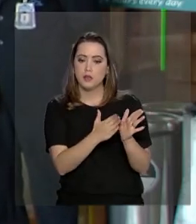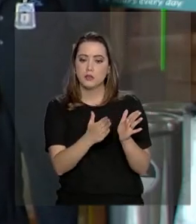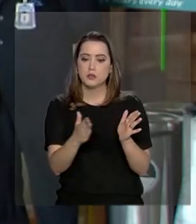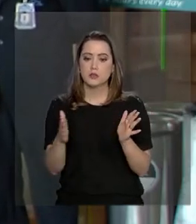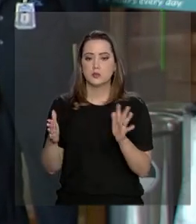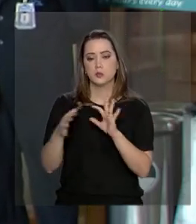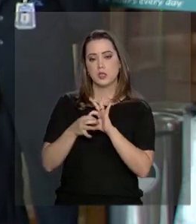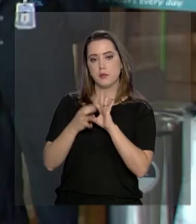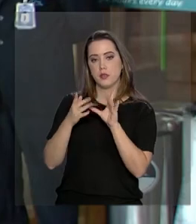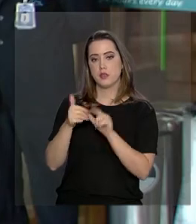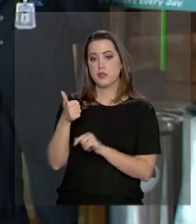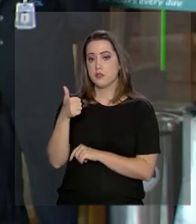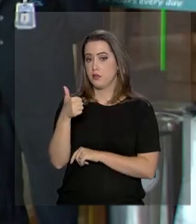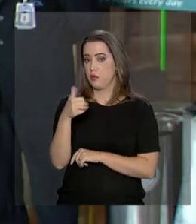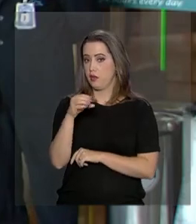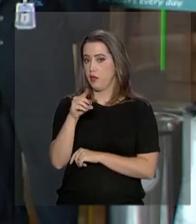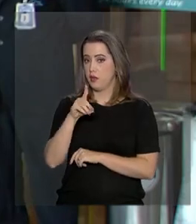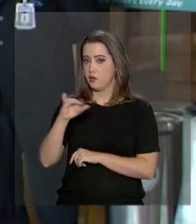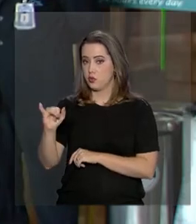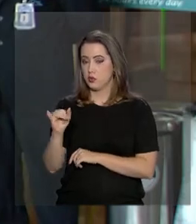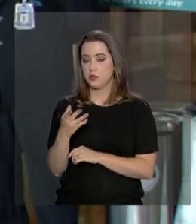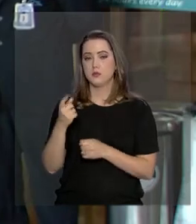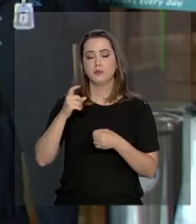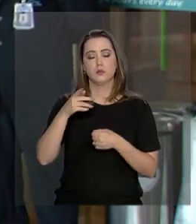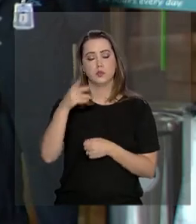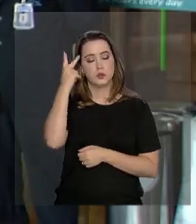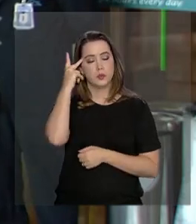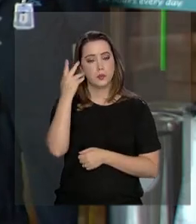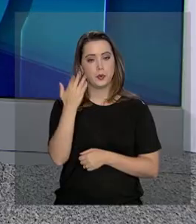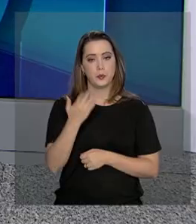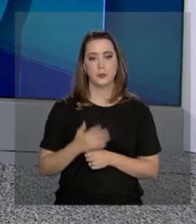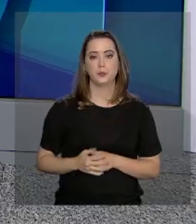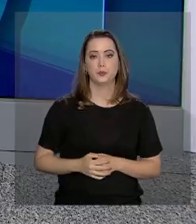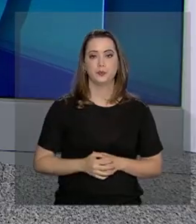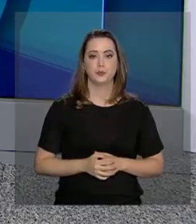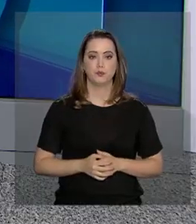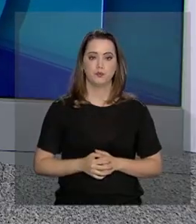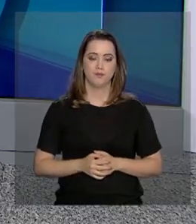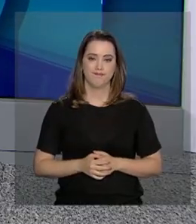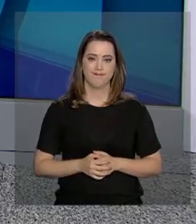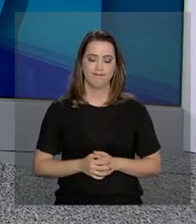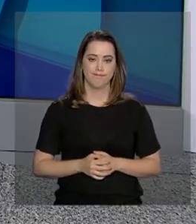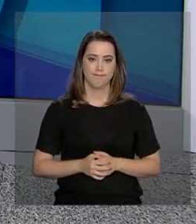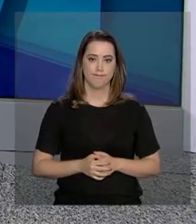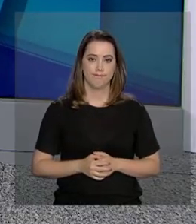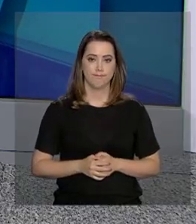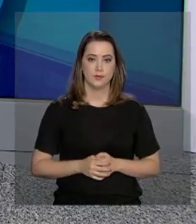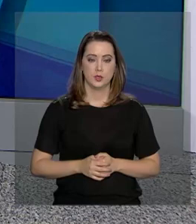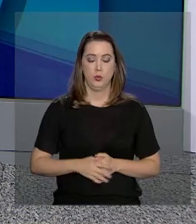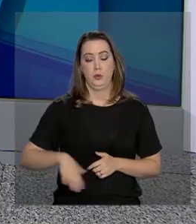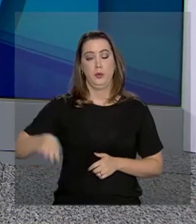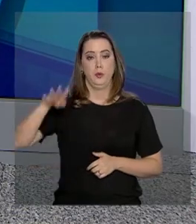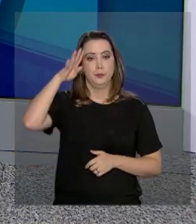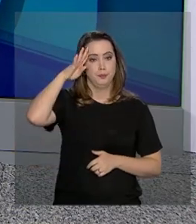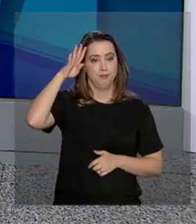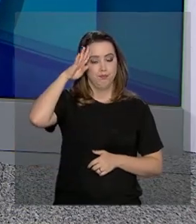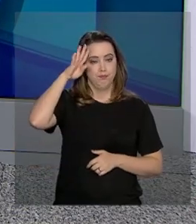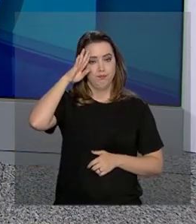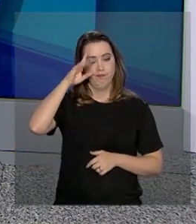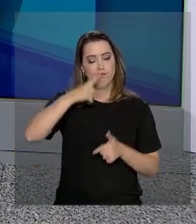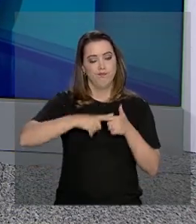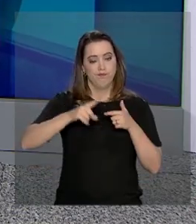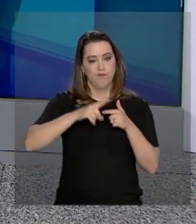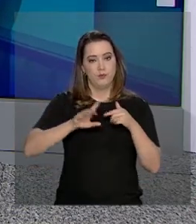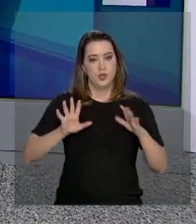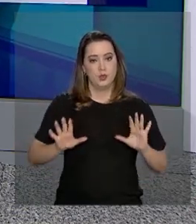alta é de 10 dias. De São Paulo, Ricardo Ferraz. Neste quarto dia de cobertura do rompimento